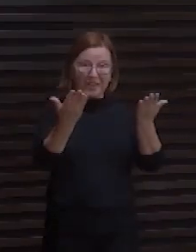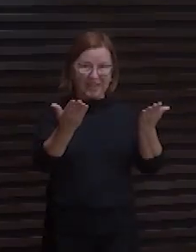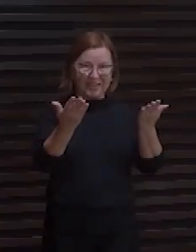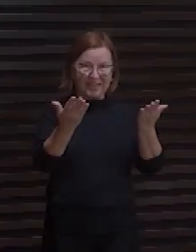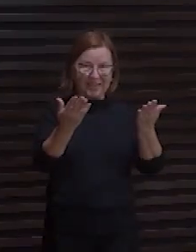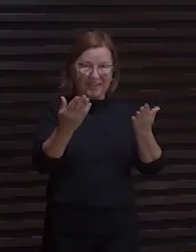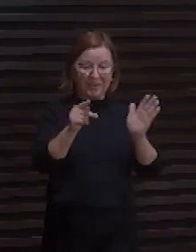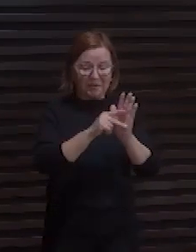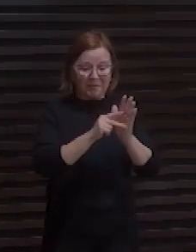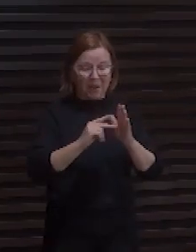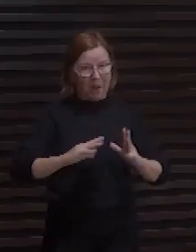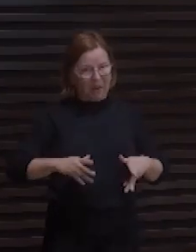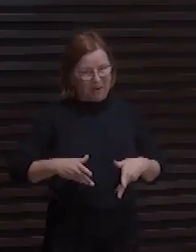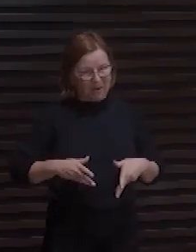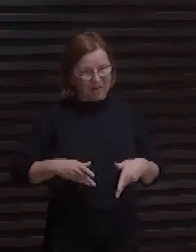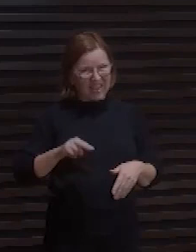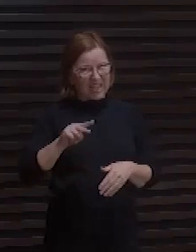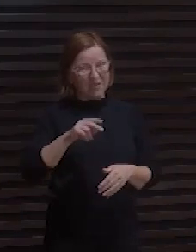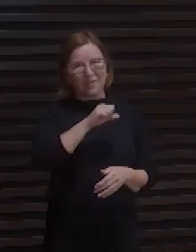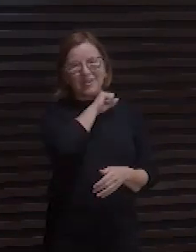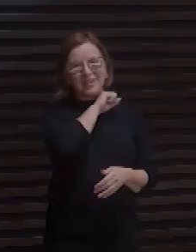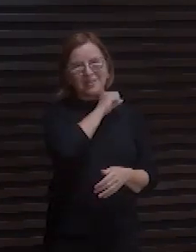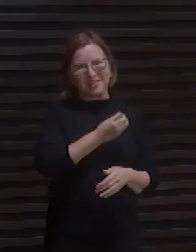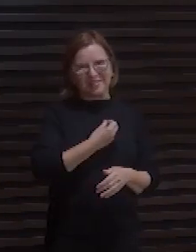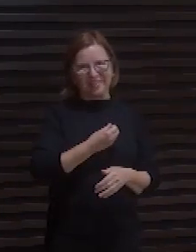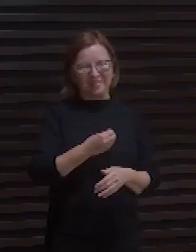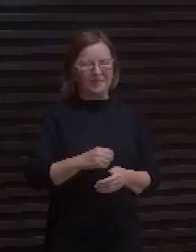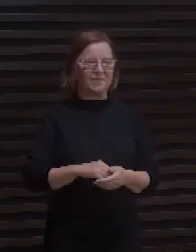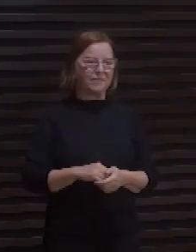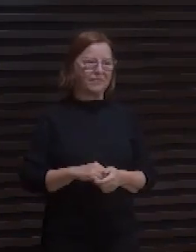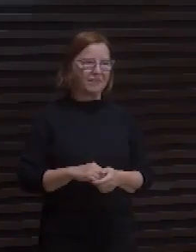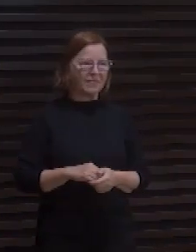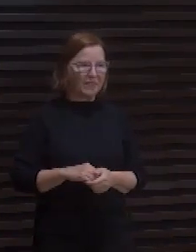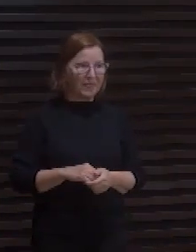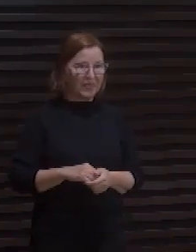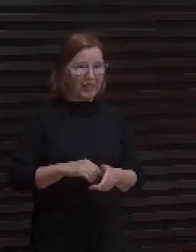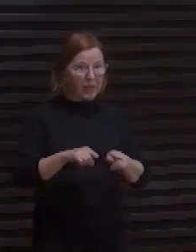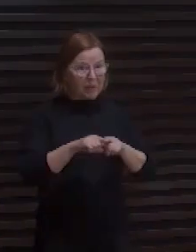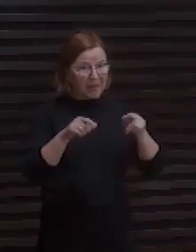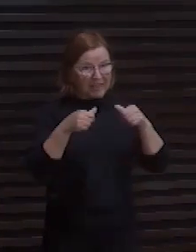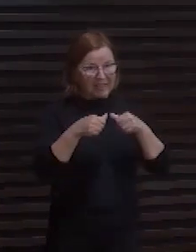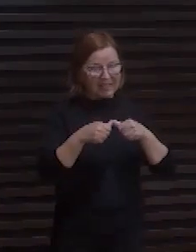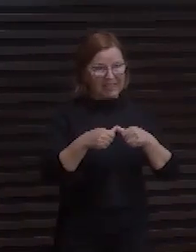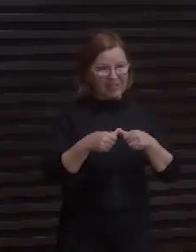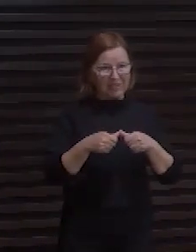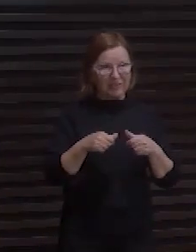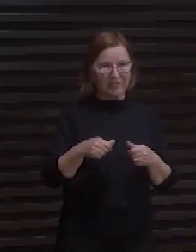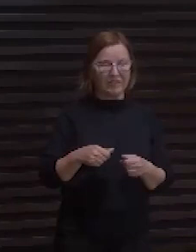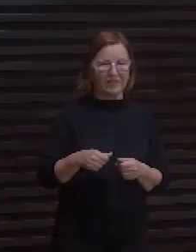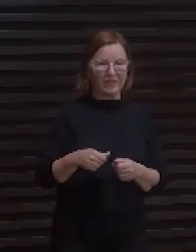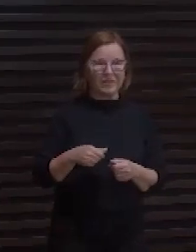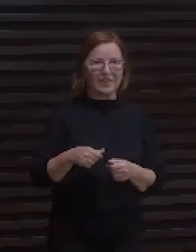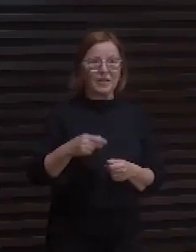seu corpo como sacrifício vivo. Só que isso está sendo feito para aqueles que